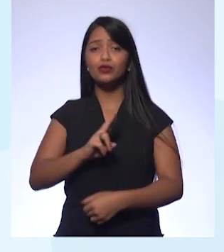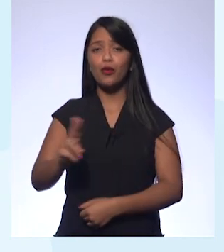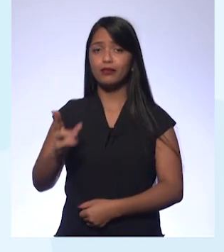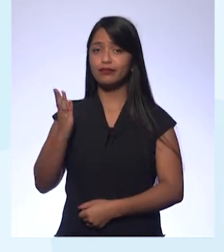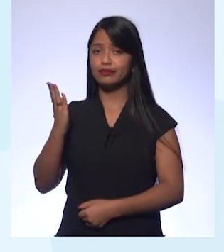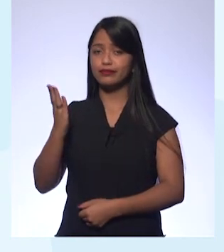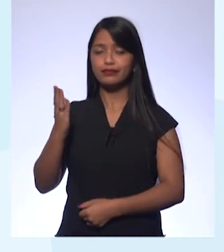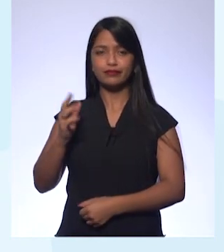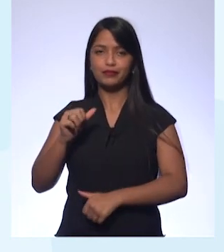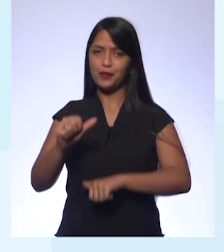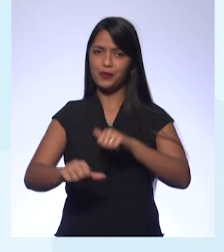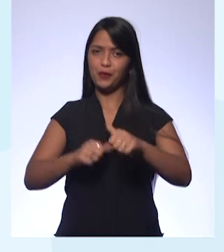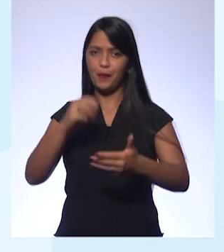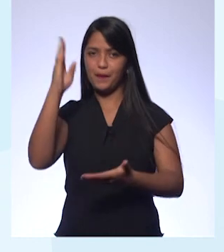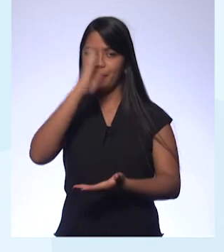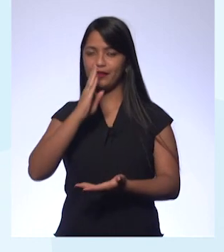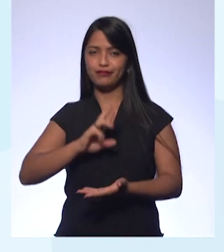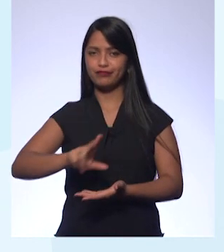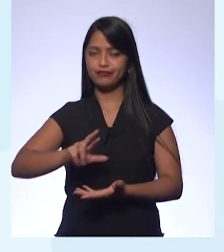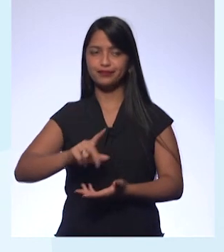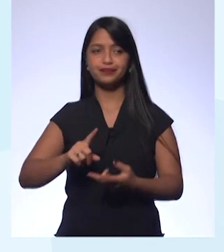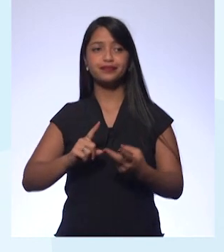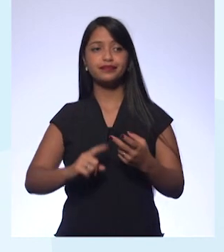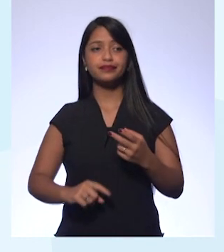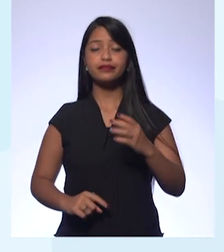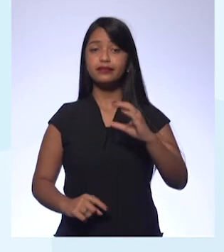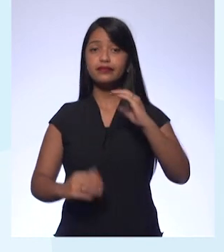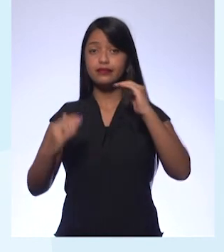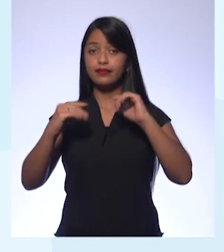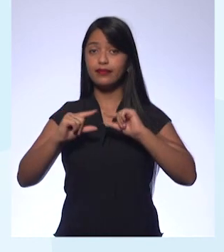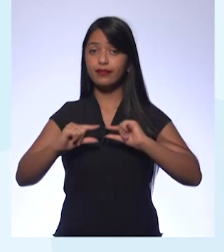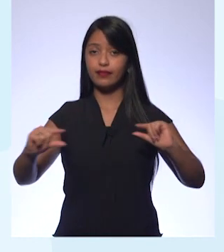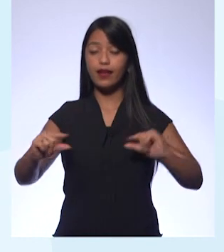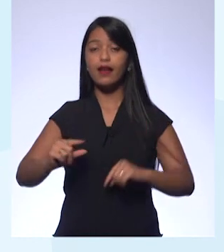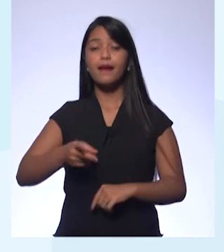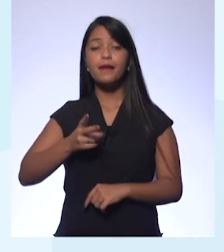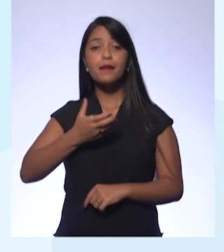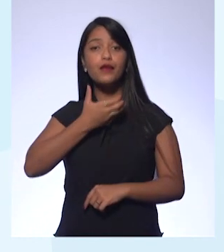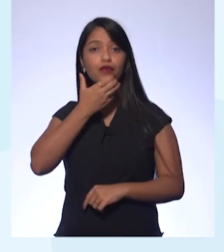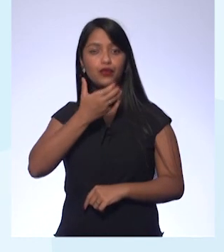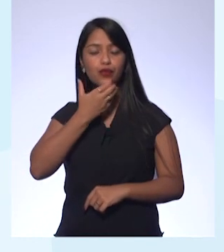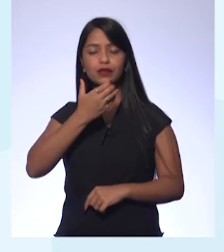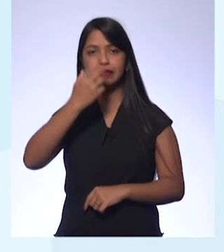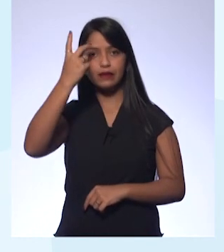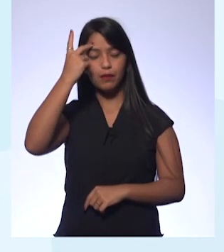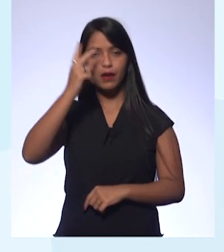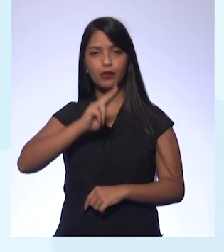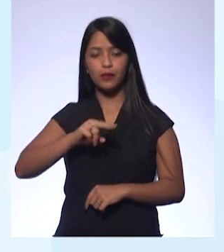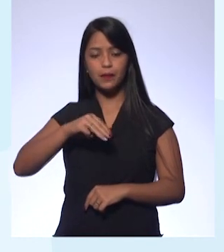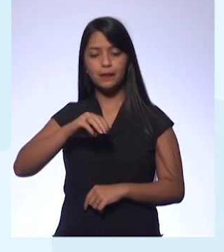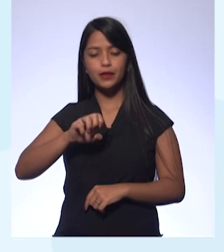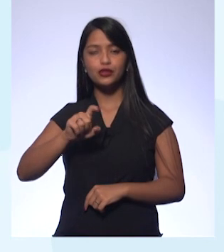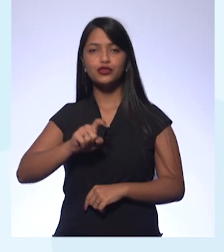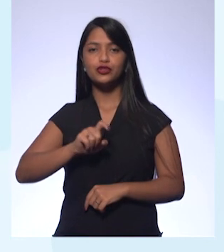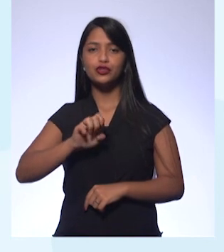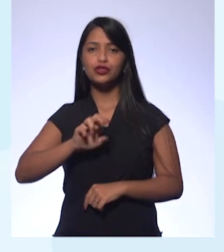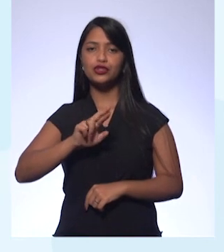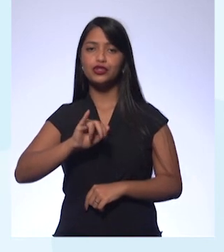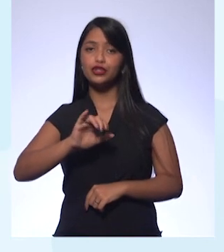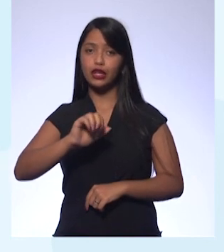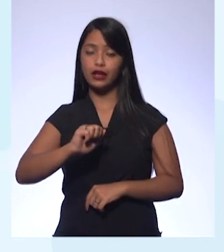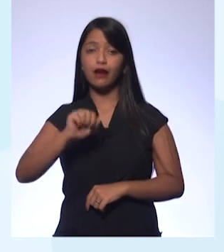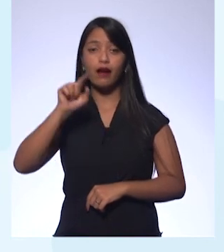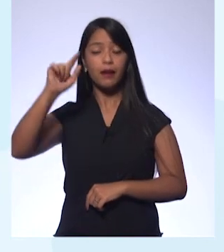Brasil. C, o mesmo fruto chamado mexerica em São Paulo, é pocã no Paraná, e aí vai. Então, nós temos aí uma variação regional